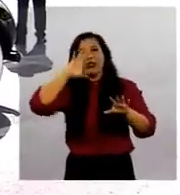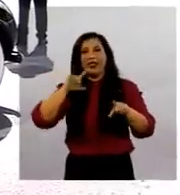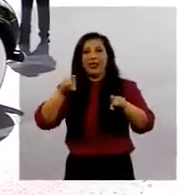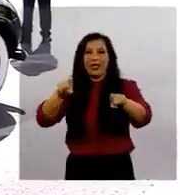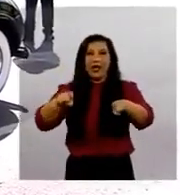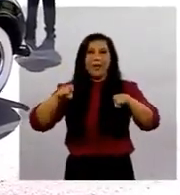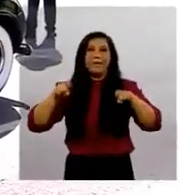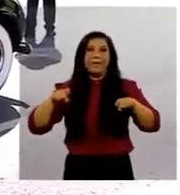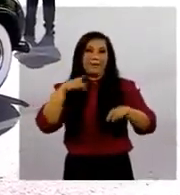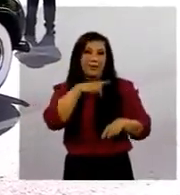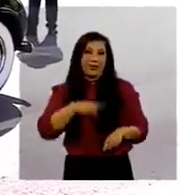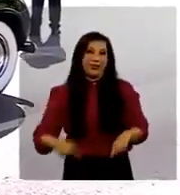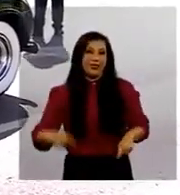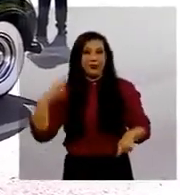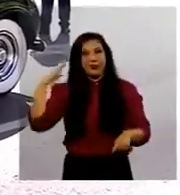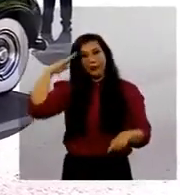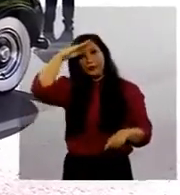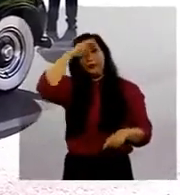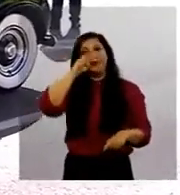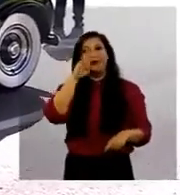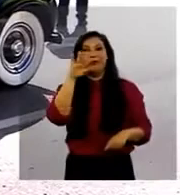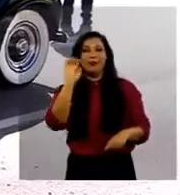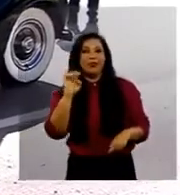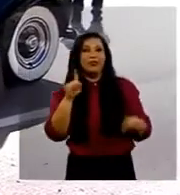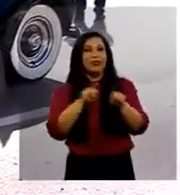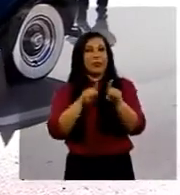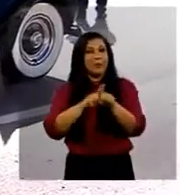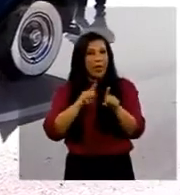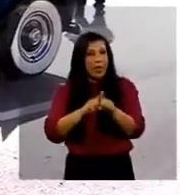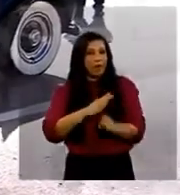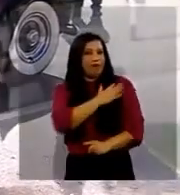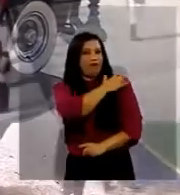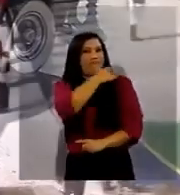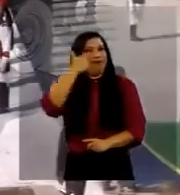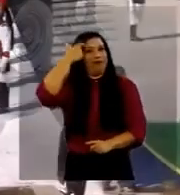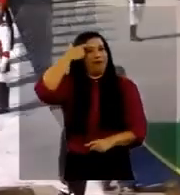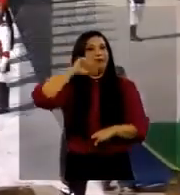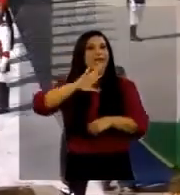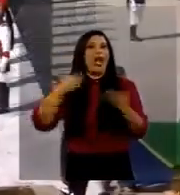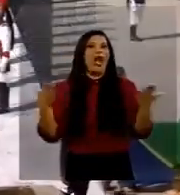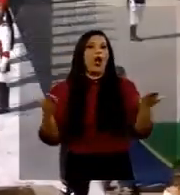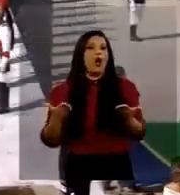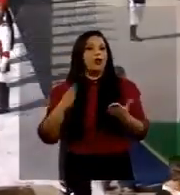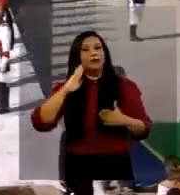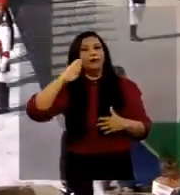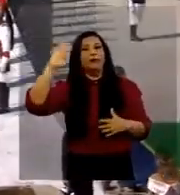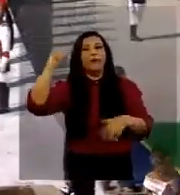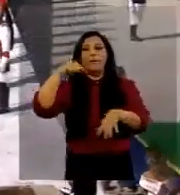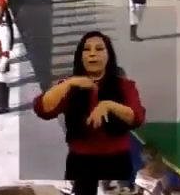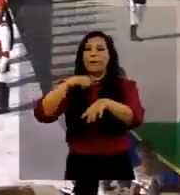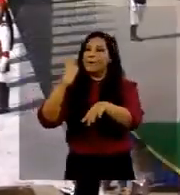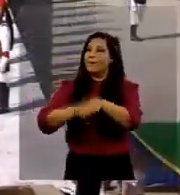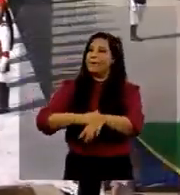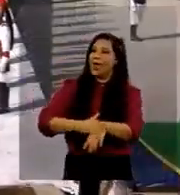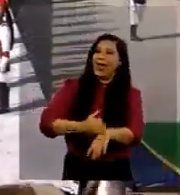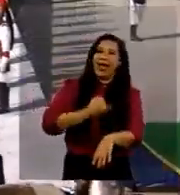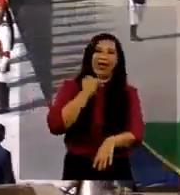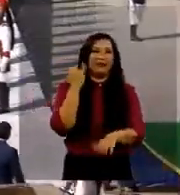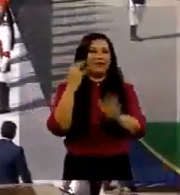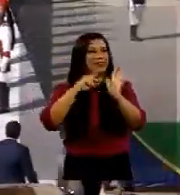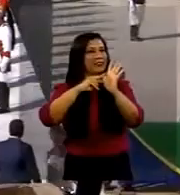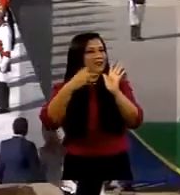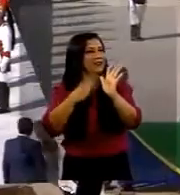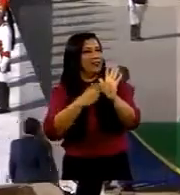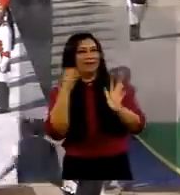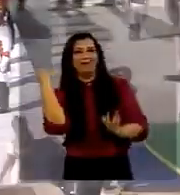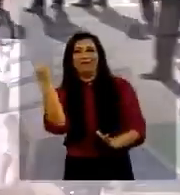presidente Jair Bolsonaro, do vice Hamilton Mourão, que vão agora para um dos momentos mais simbólicos, que